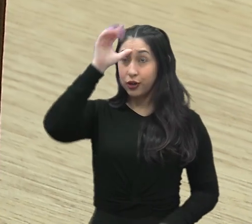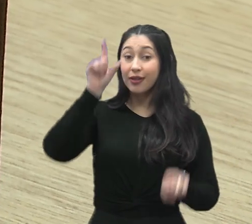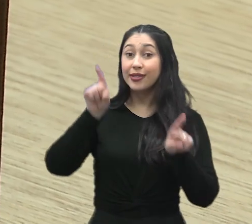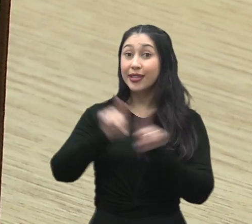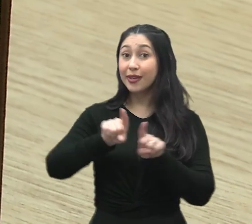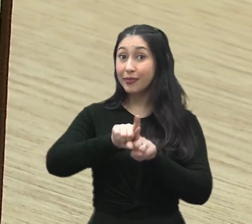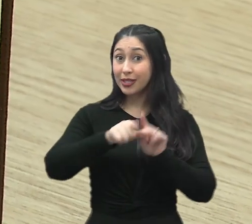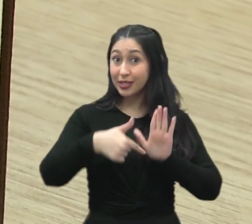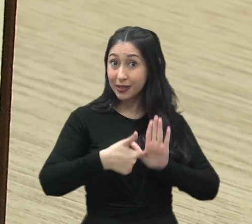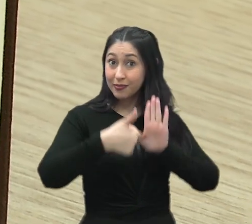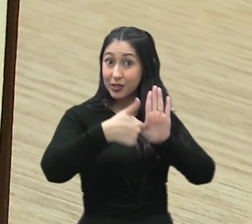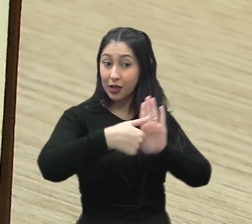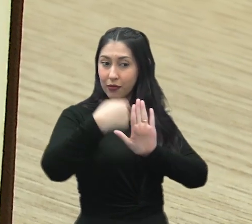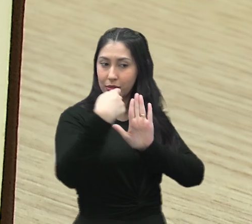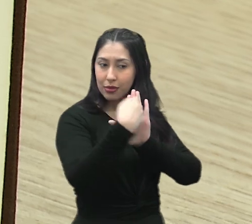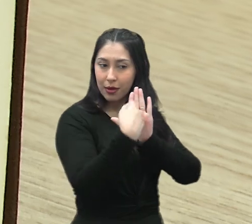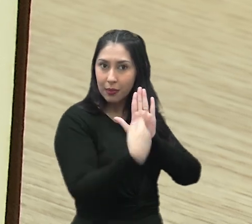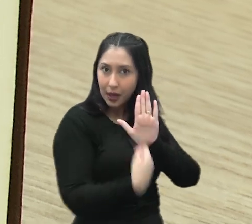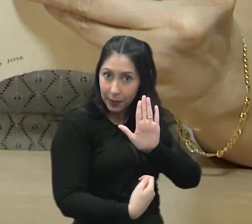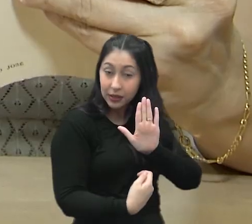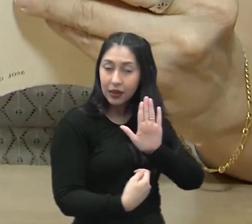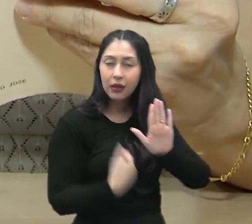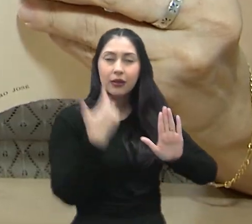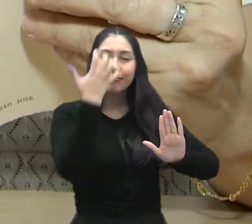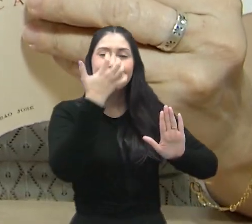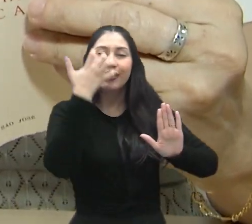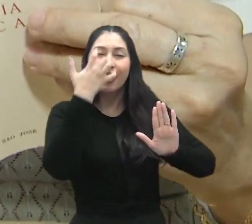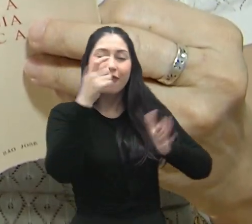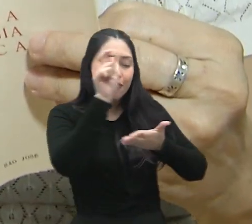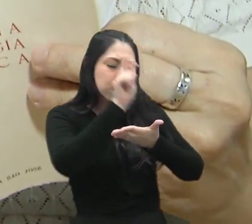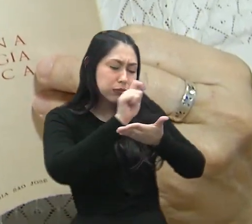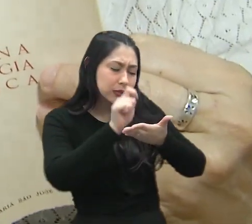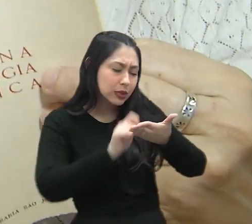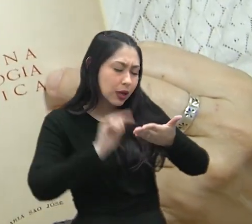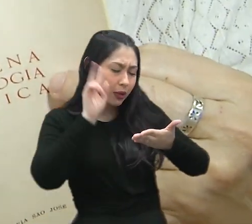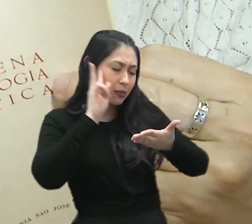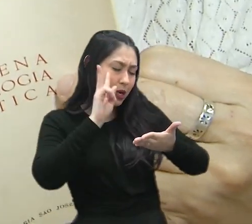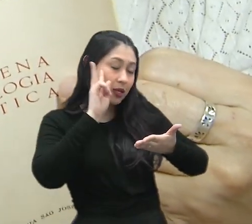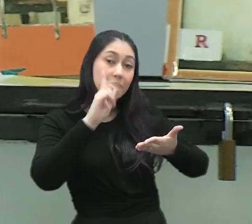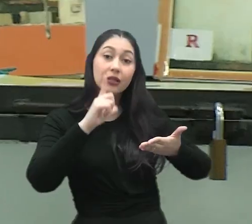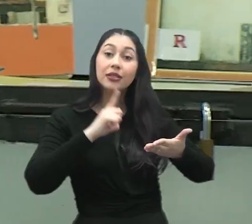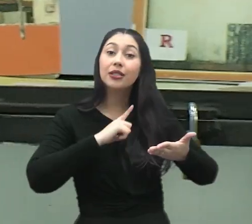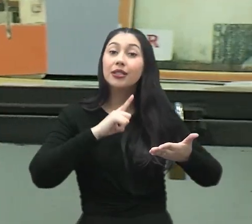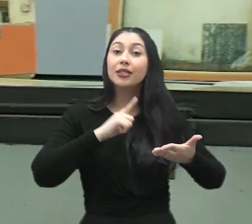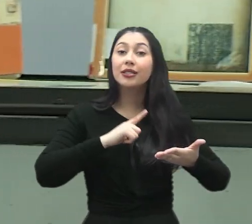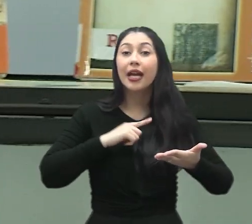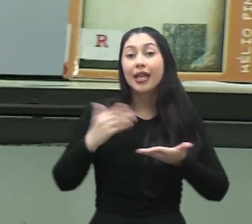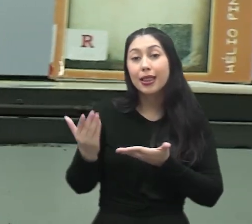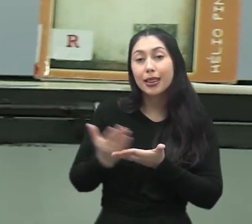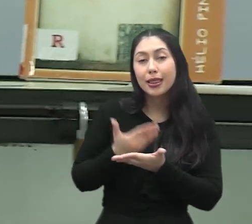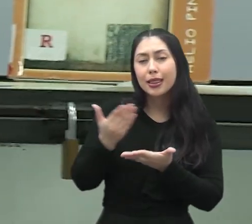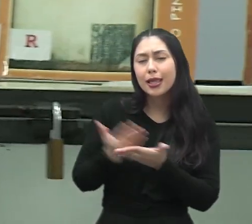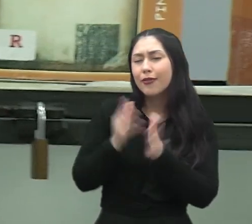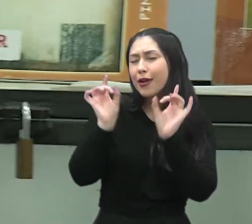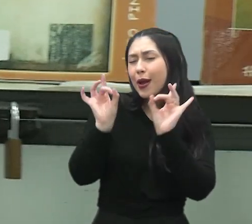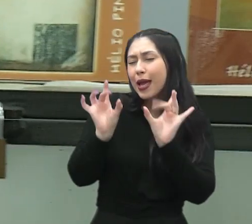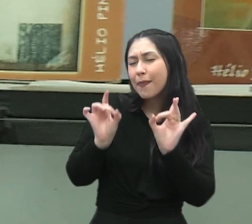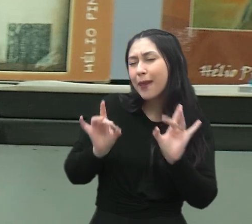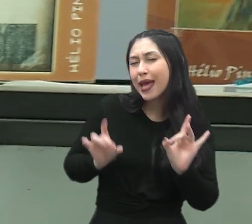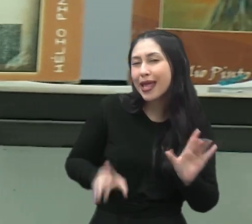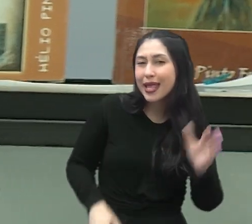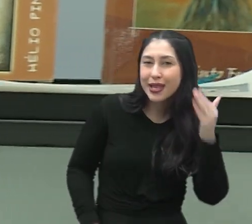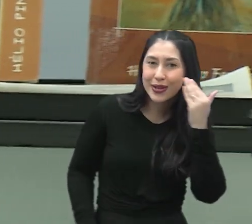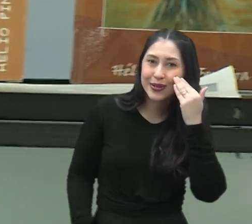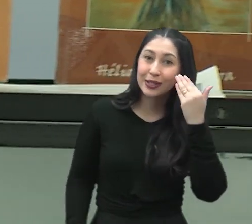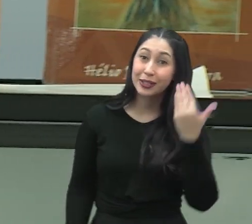conhecimento também se refletia nas obras de Hélio. Apaixonado pela escrita e pelas histórias, deixou um legado precioso com publicações